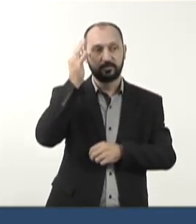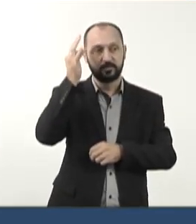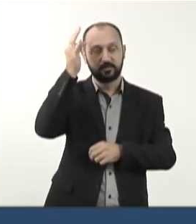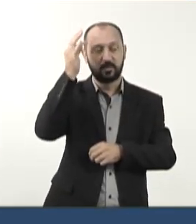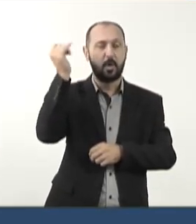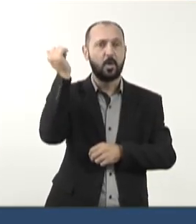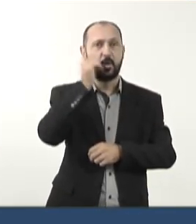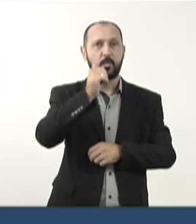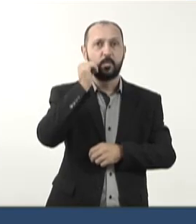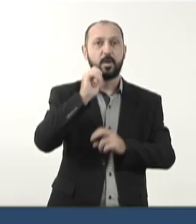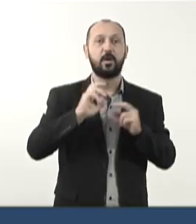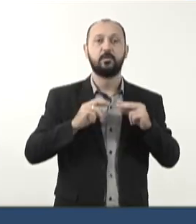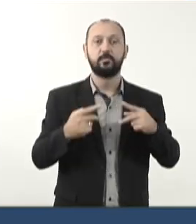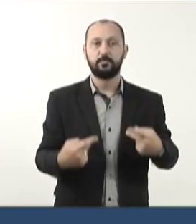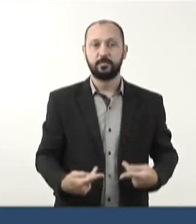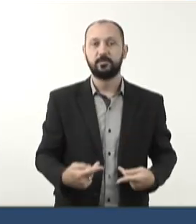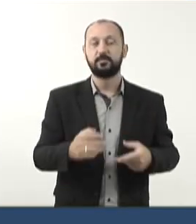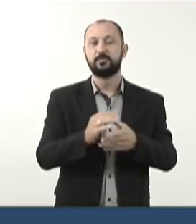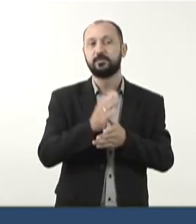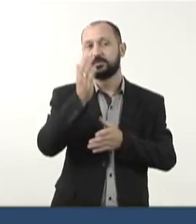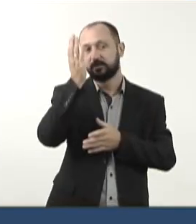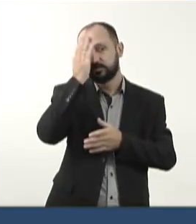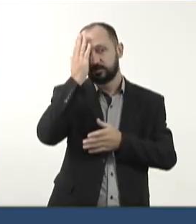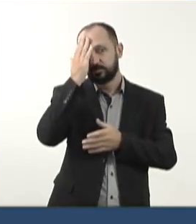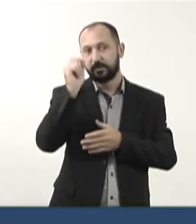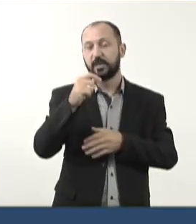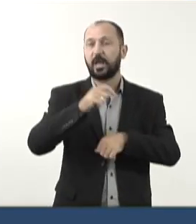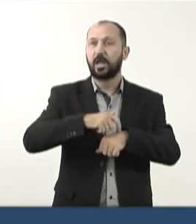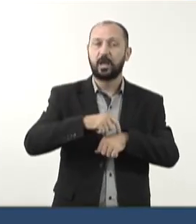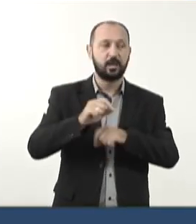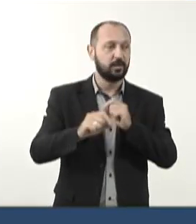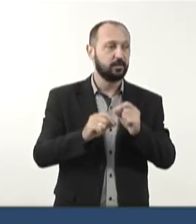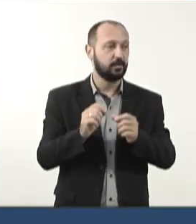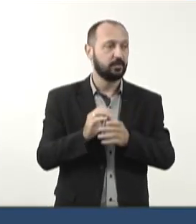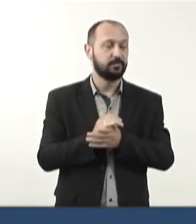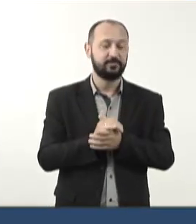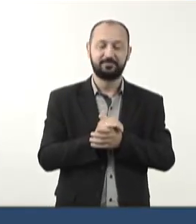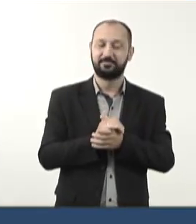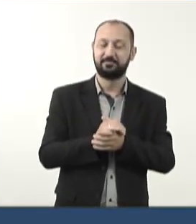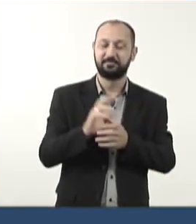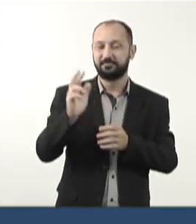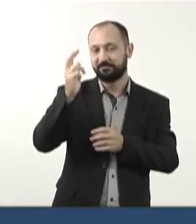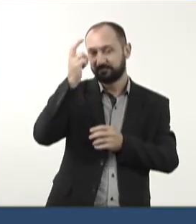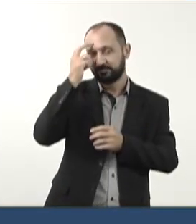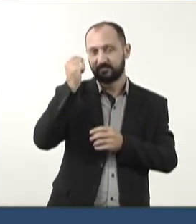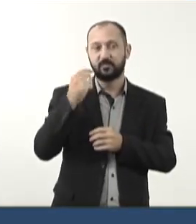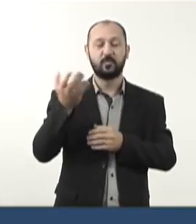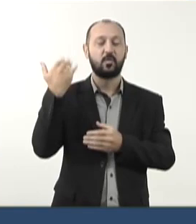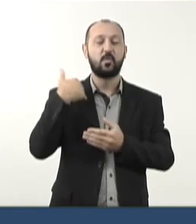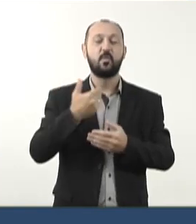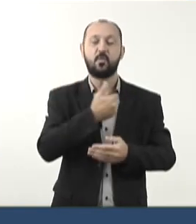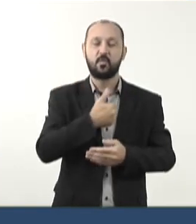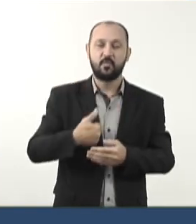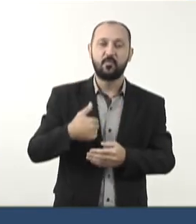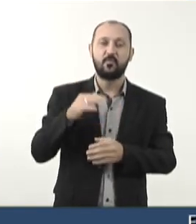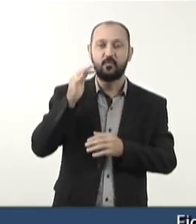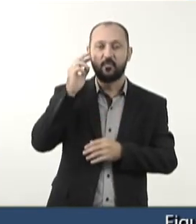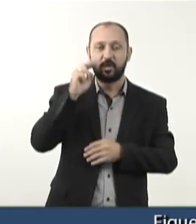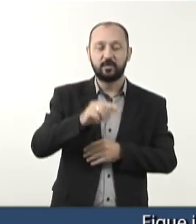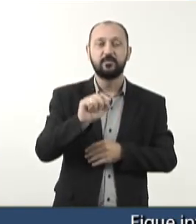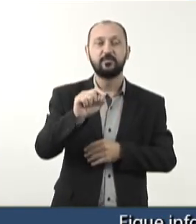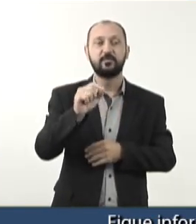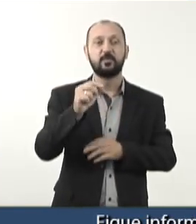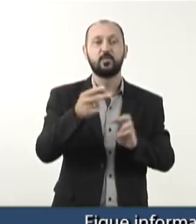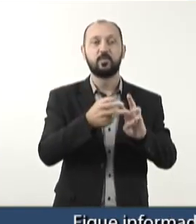que é uma mulher humana. Eu tenho certeza que no tempo que ela foi ministra da Agricultura no governo passado, ela olhou